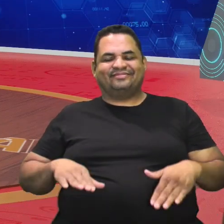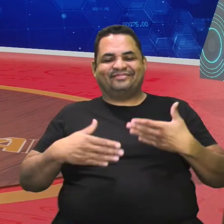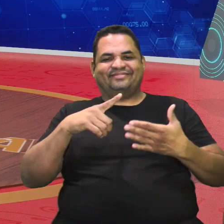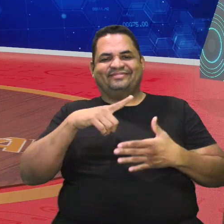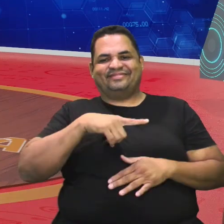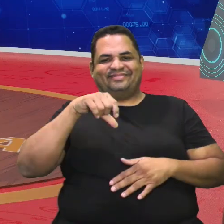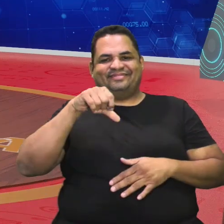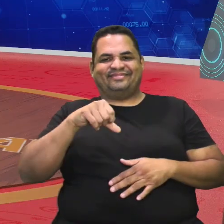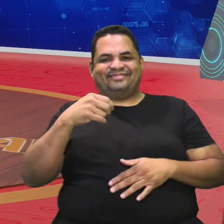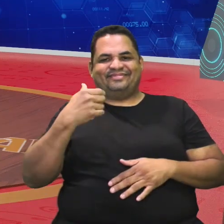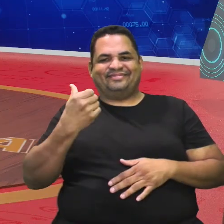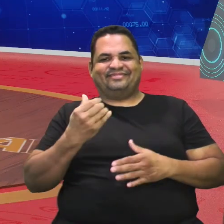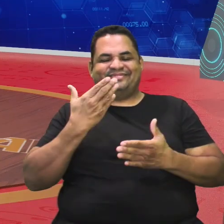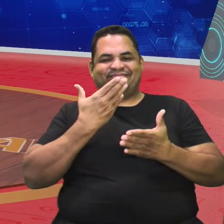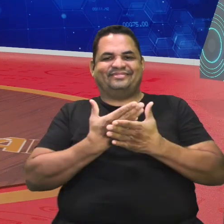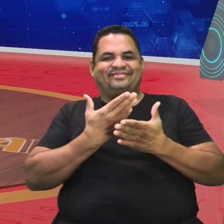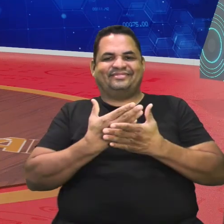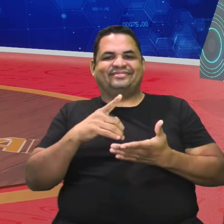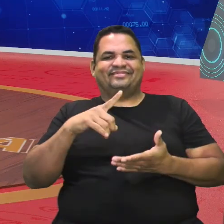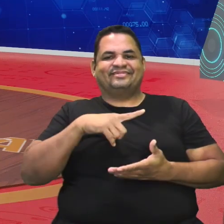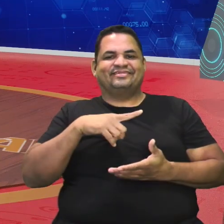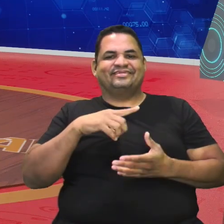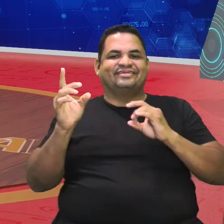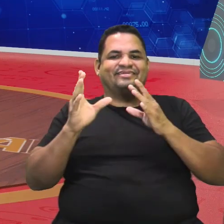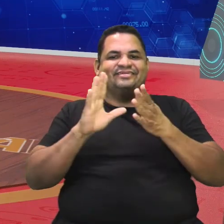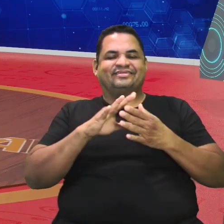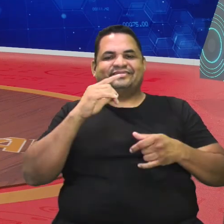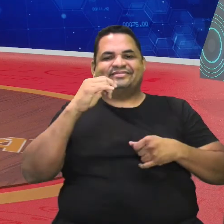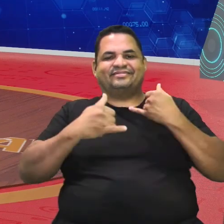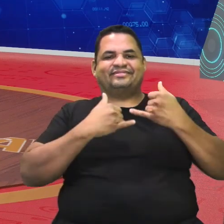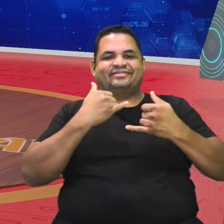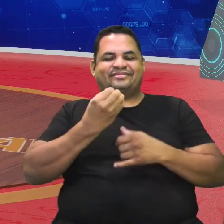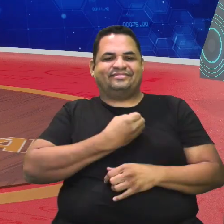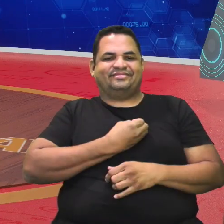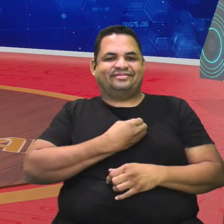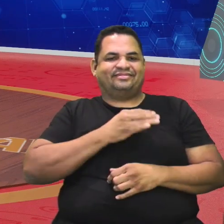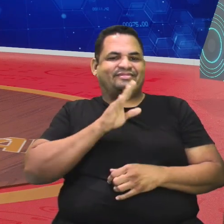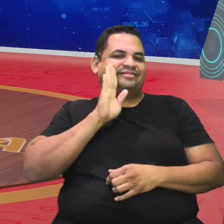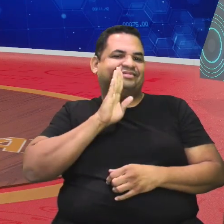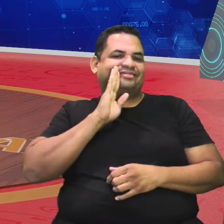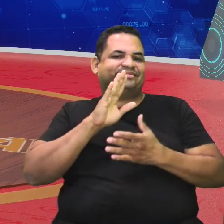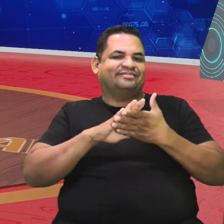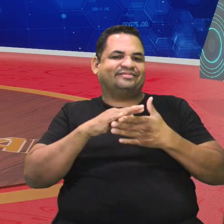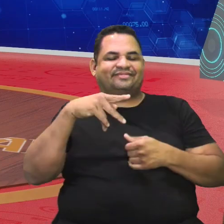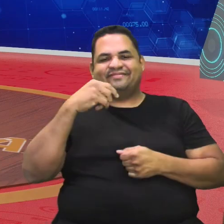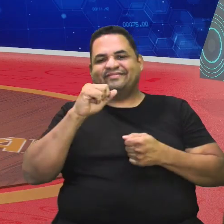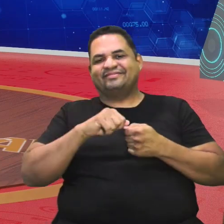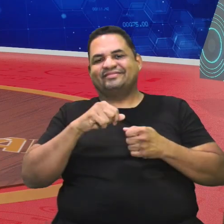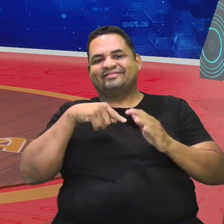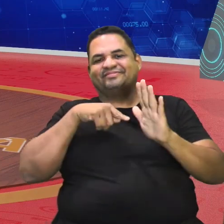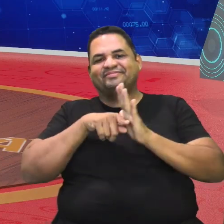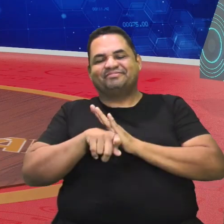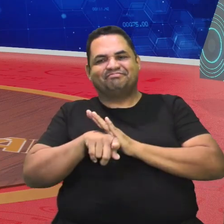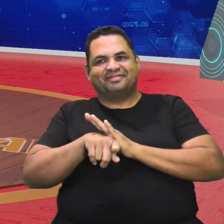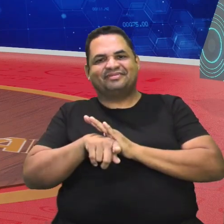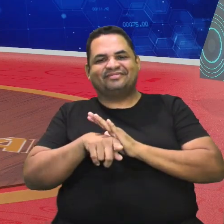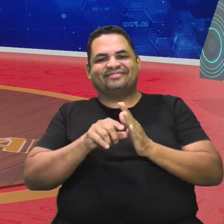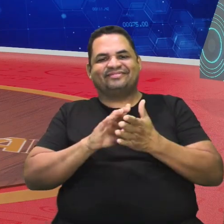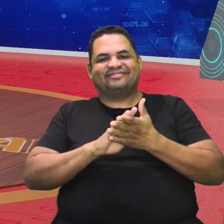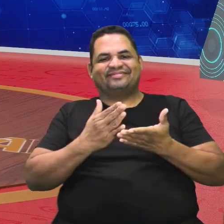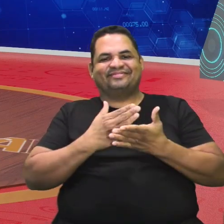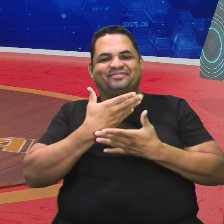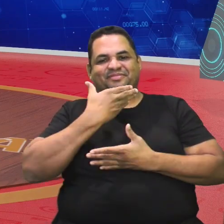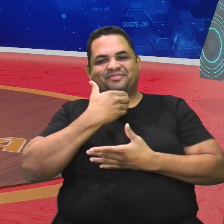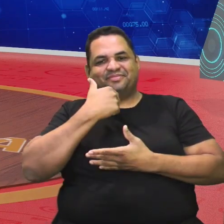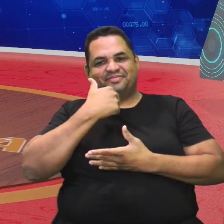Aulas! Porque cada aula tem um brincando com os números. Né? Não, e o legal é que eles chegam em casa fazendo a mesma pergunta para os pais quando não